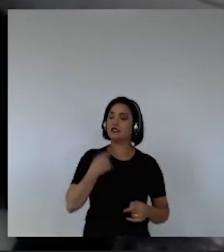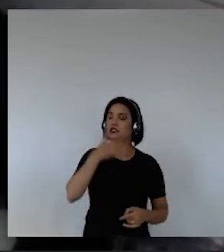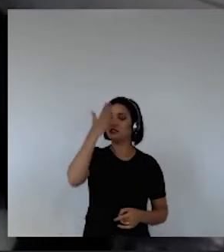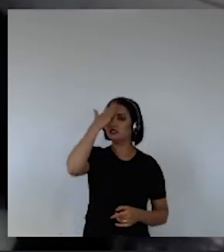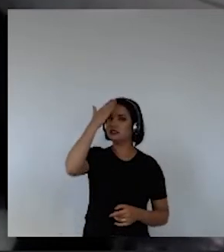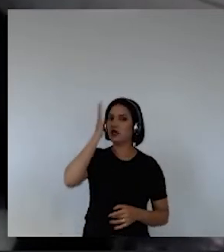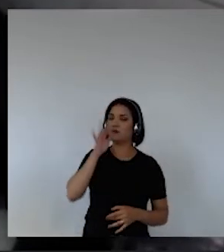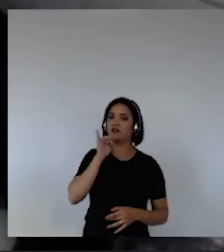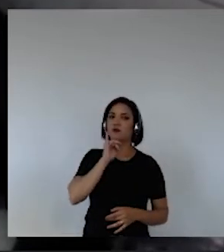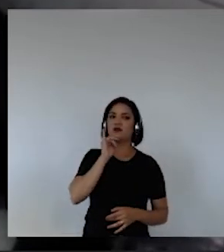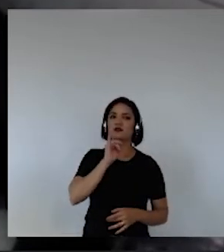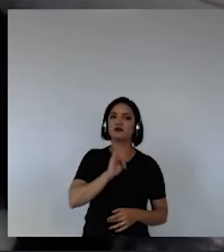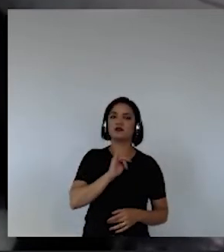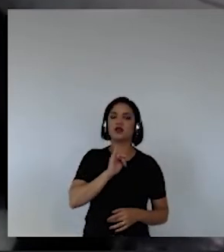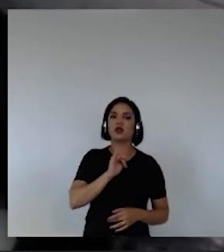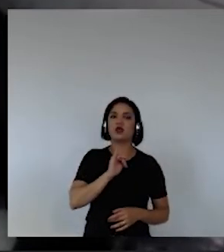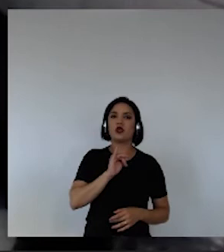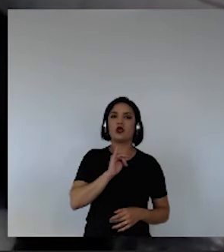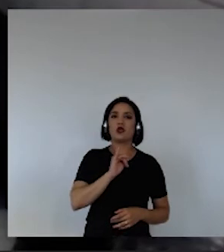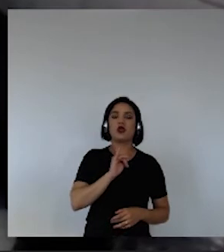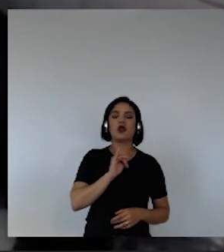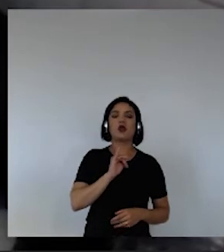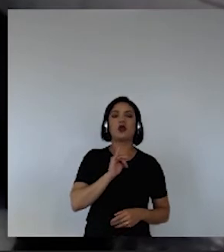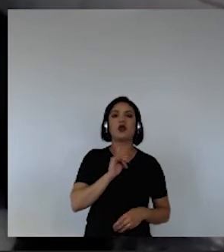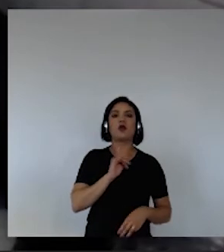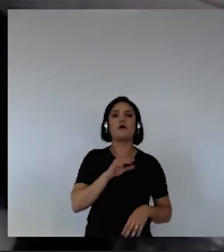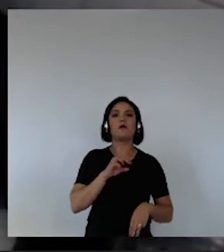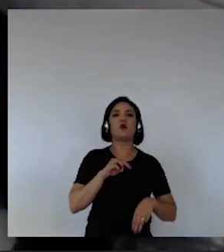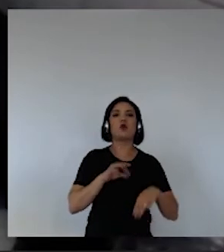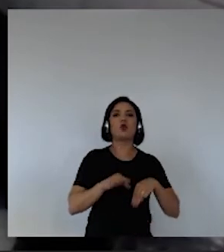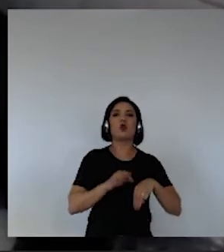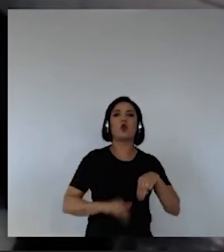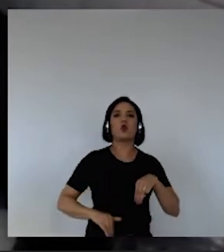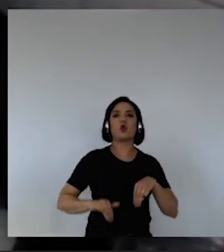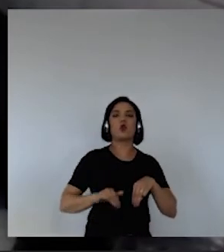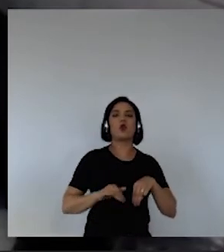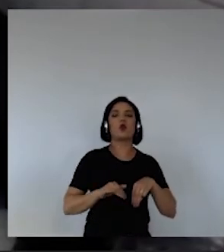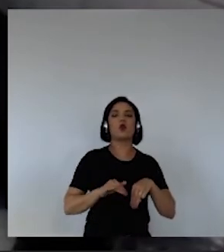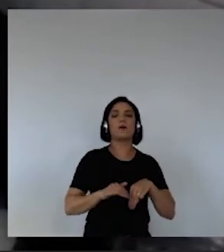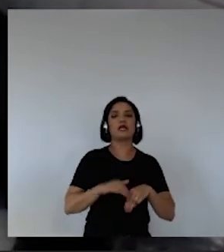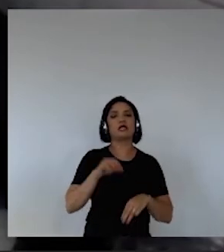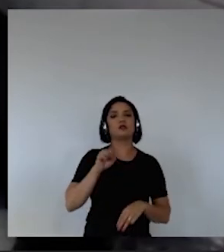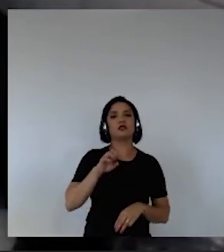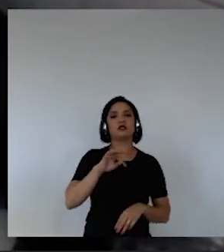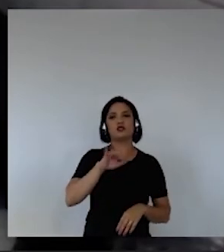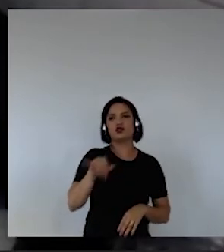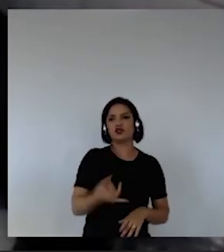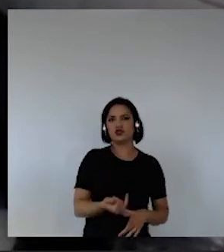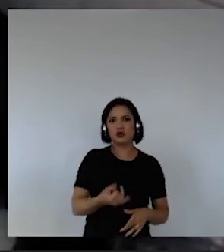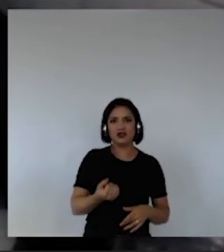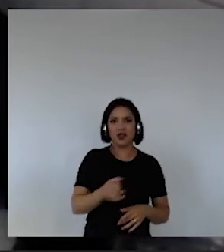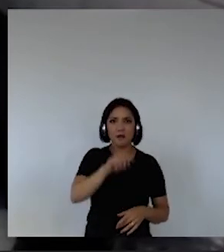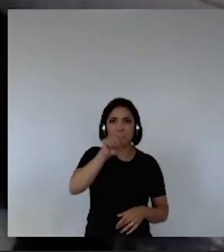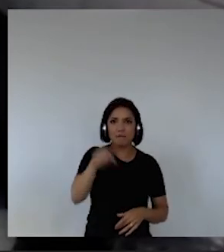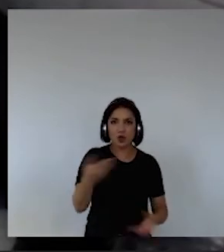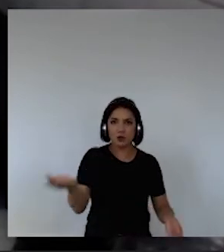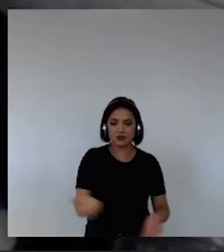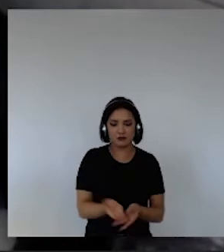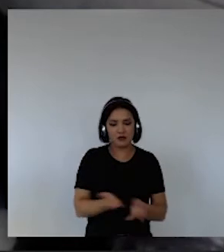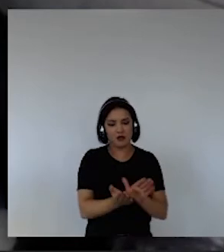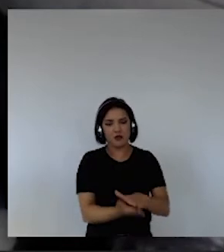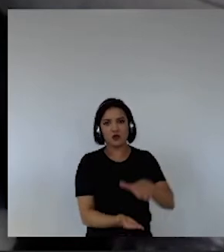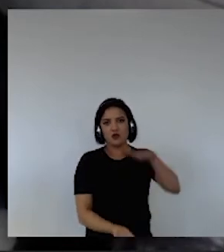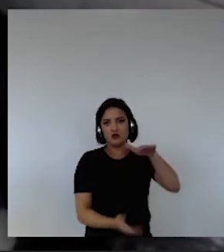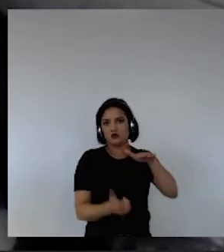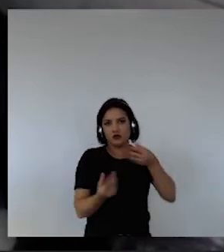bem, por exemplo, um ministro do Superior Tribunal de Justiça recebe 1000 processos por mês. Não se pode exigir dele que ele dedique o mesmo